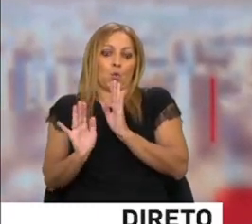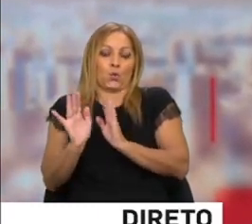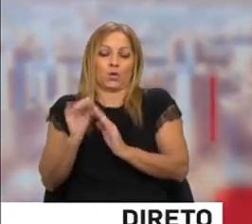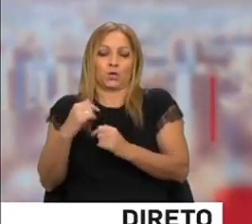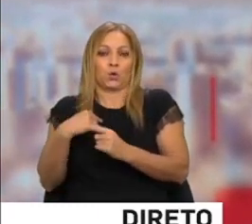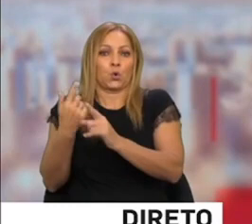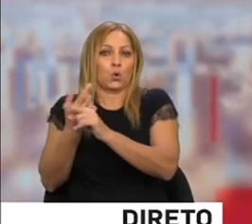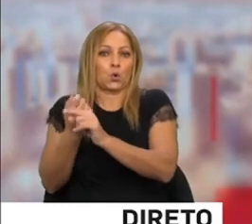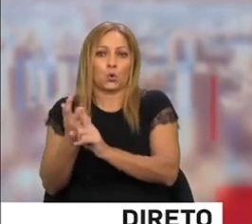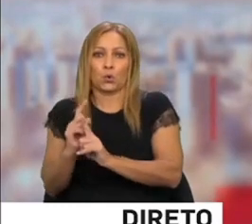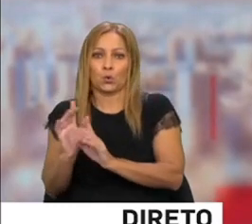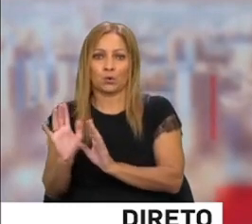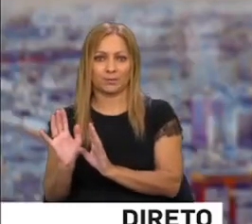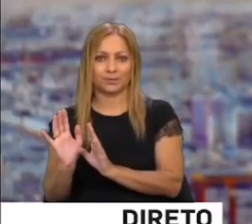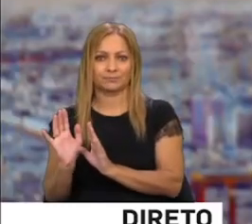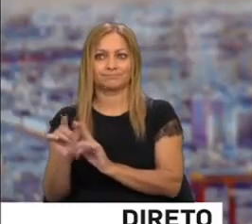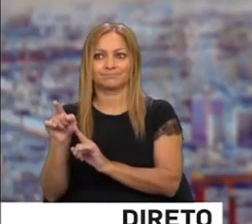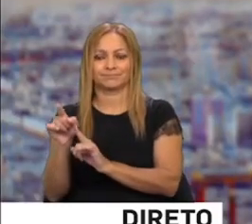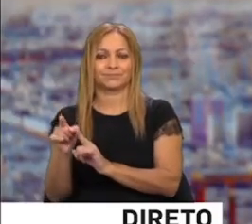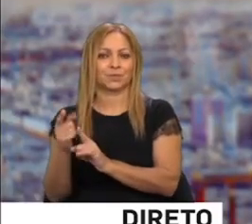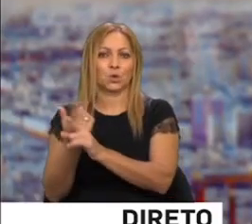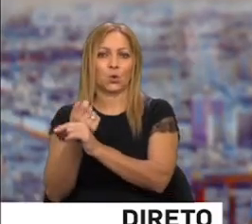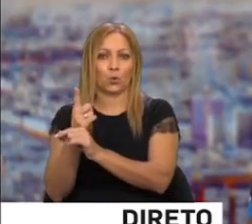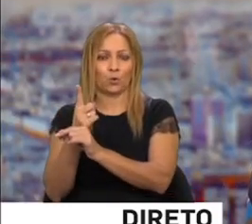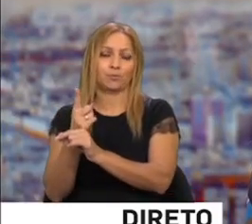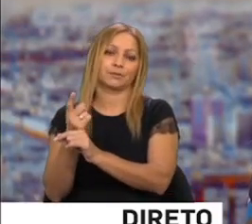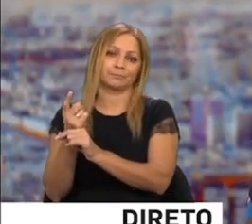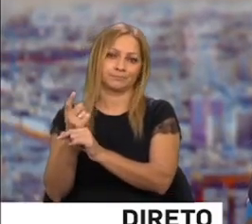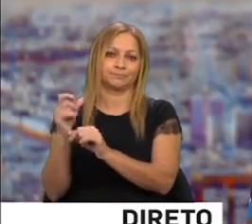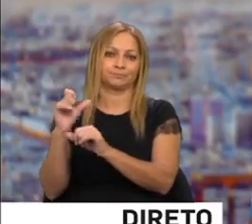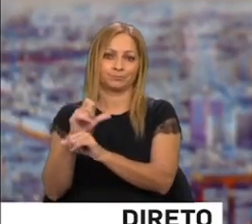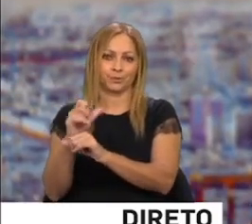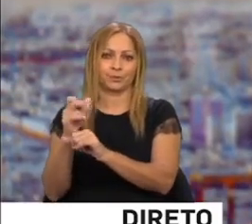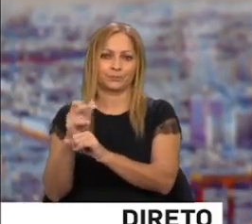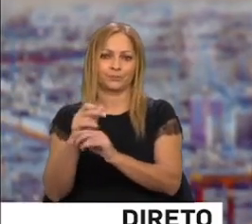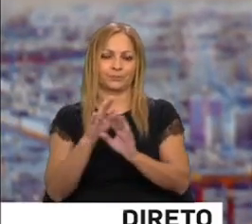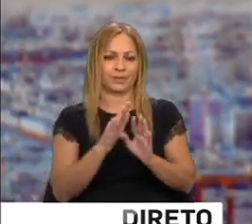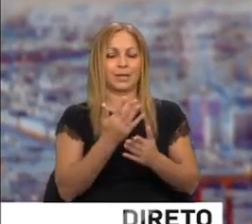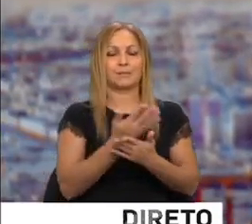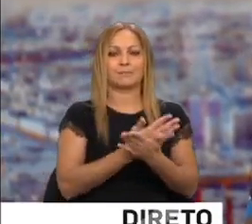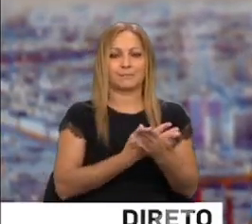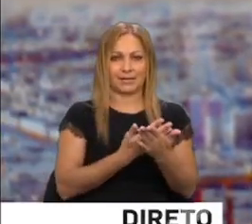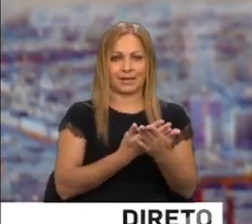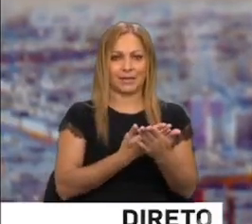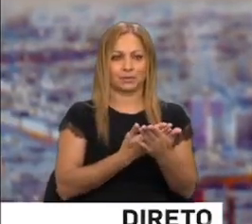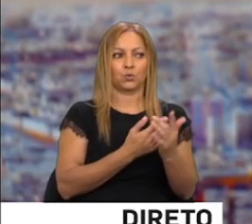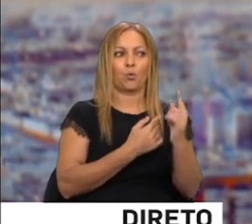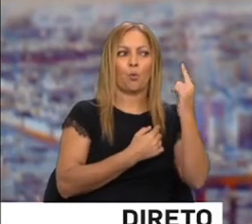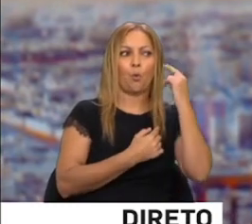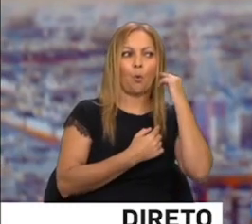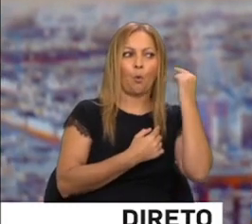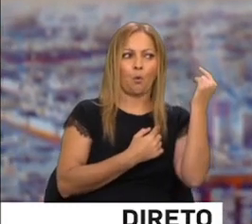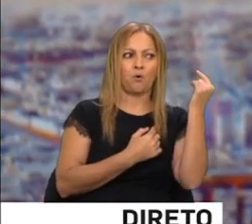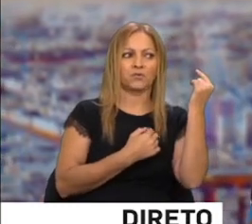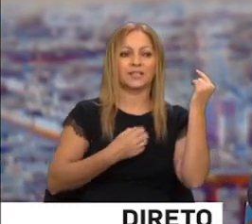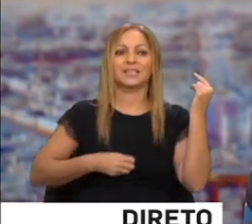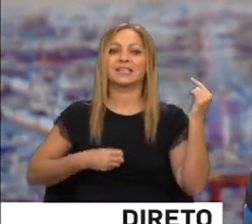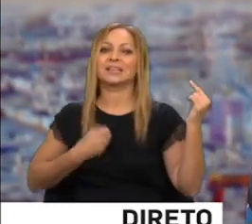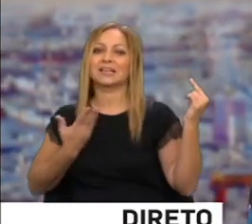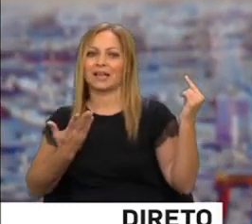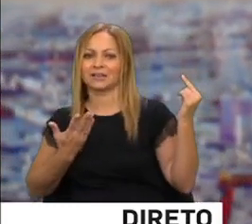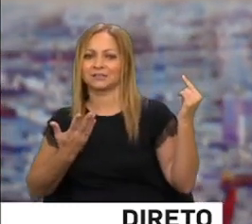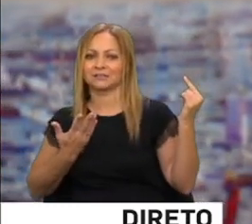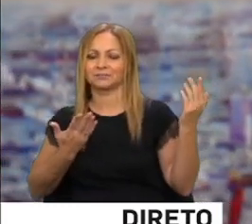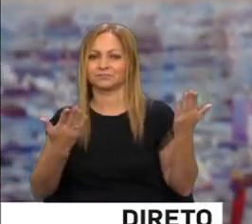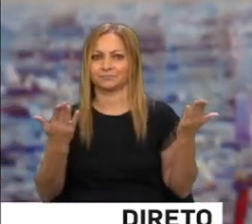no ponto de vista da expectativas e claro que sim que os mercados são muito reativos e não são tão Racionais como as pessoas